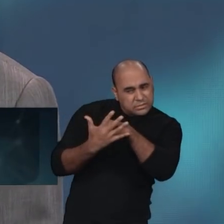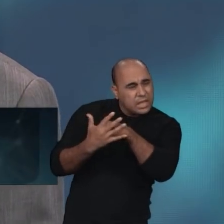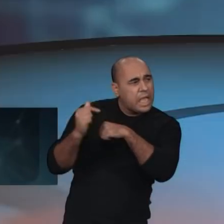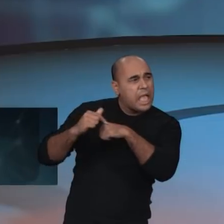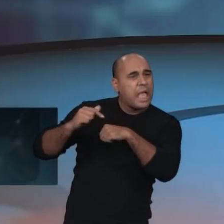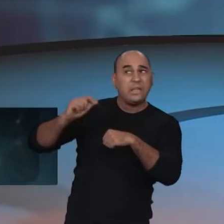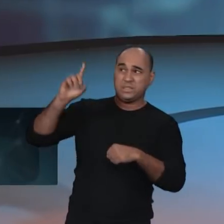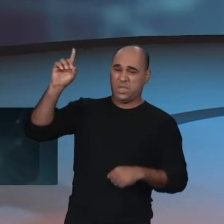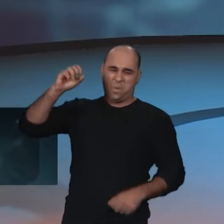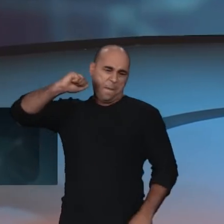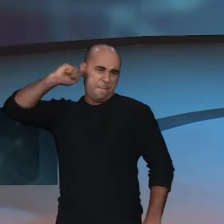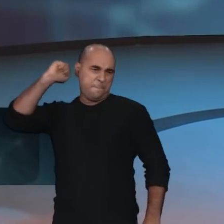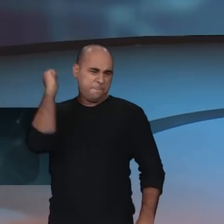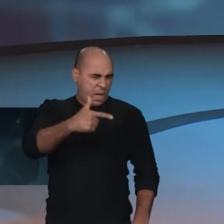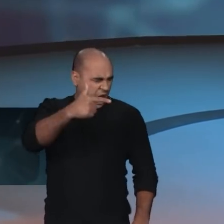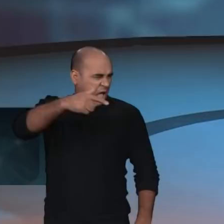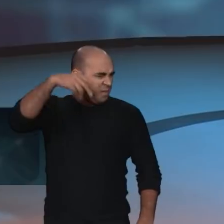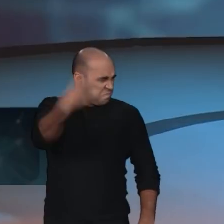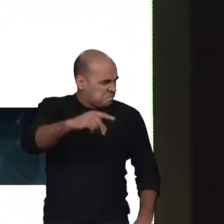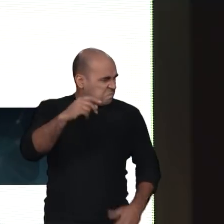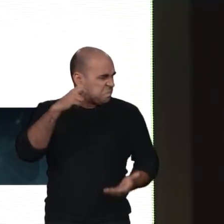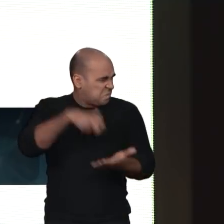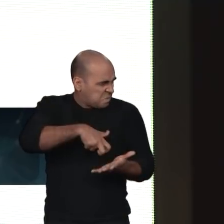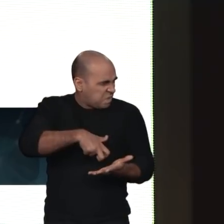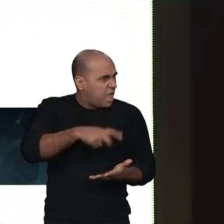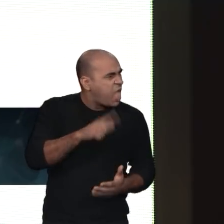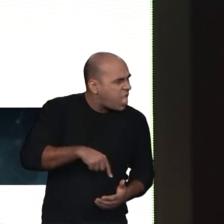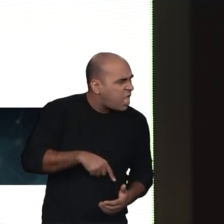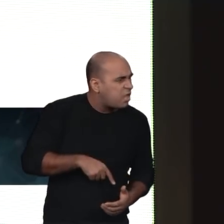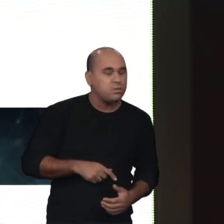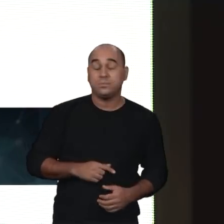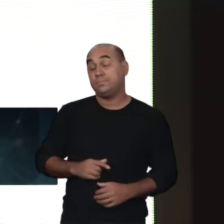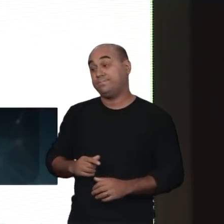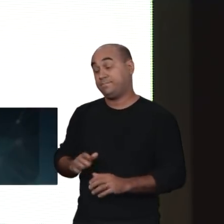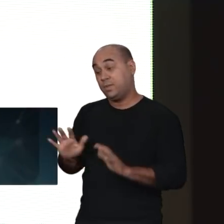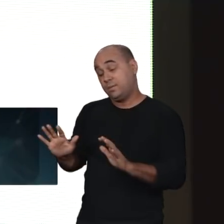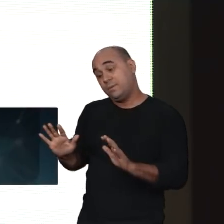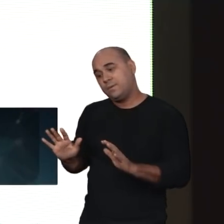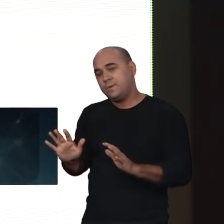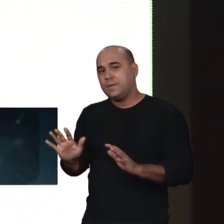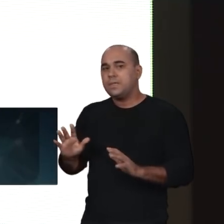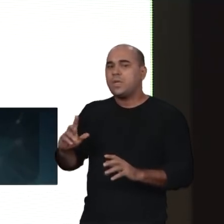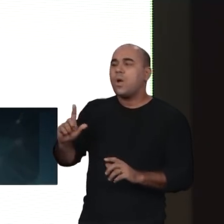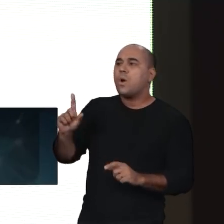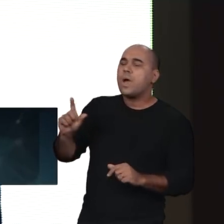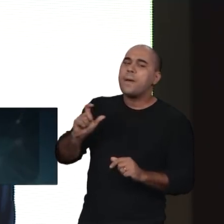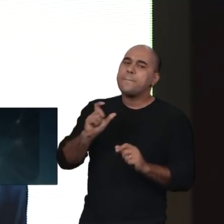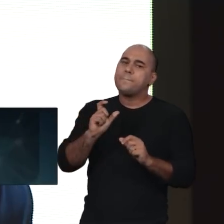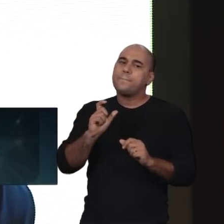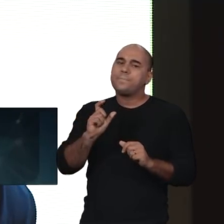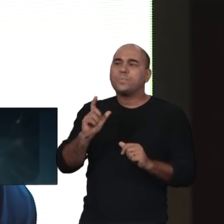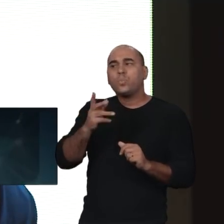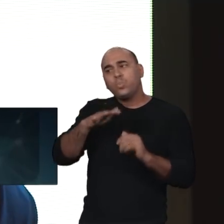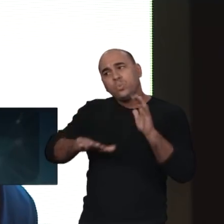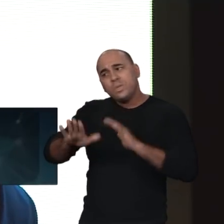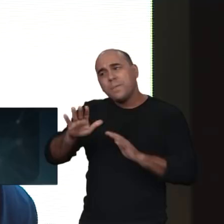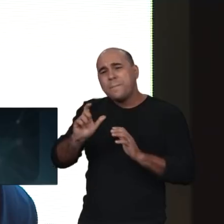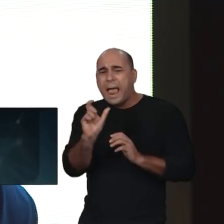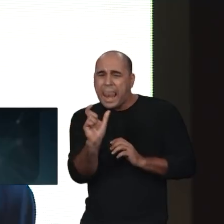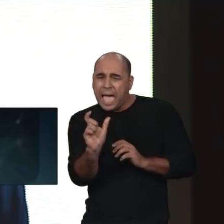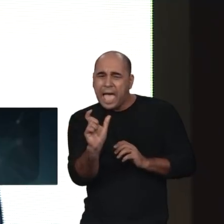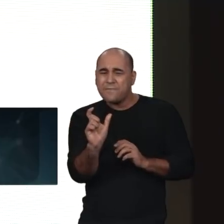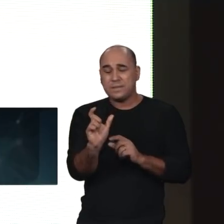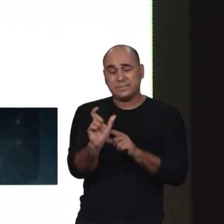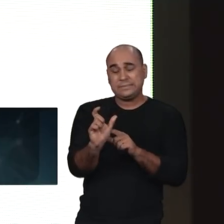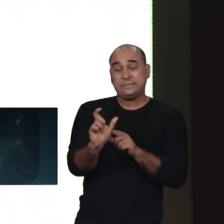de Deus, Rodrigo? Olha, essa expressão, às vezes nós podemos falar a mesma coisa, mas usando um jogo de palavras que pode ser ofensivo ou